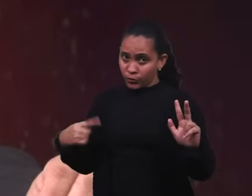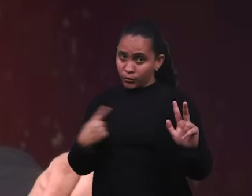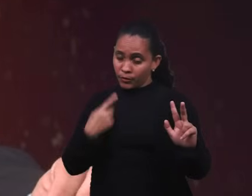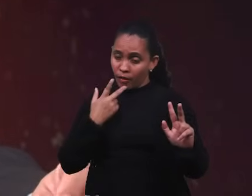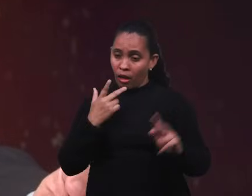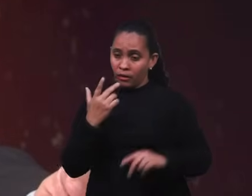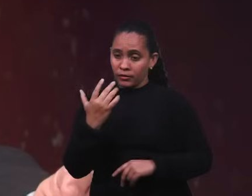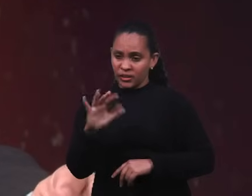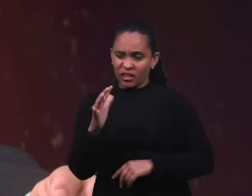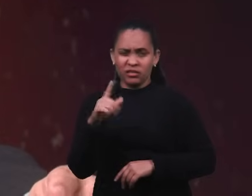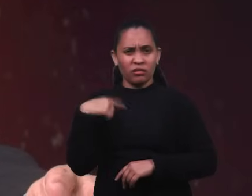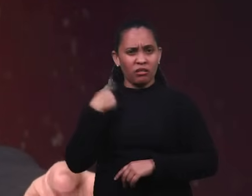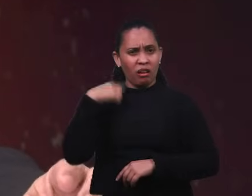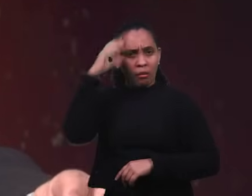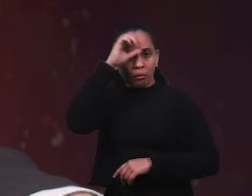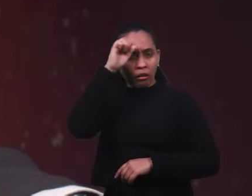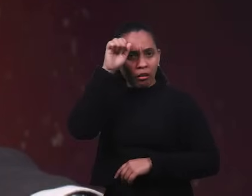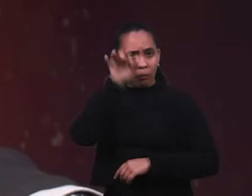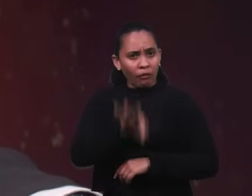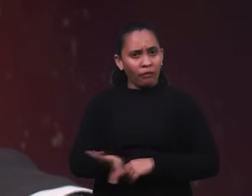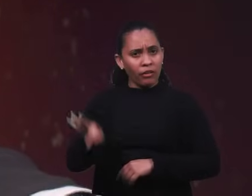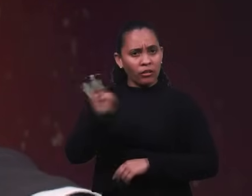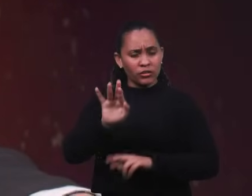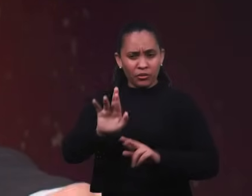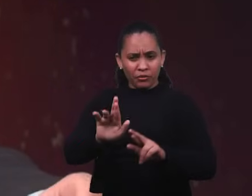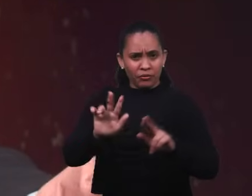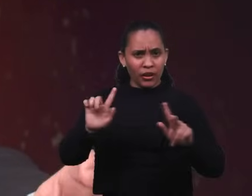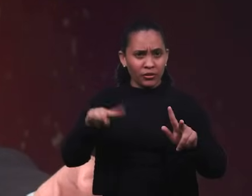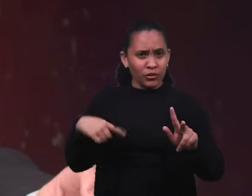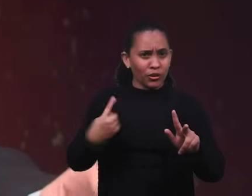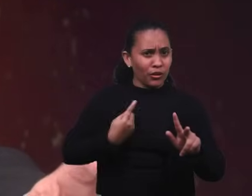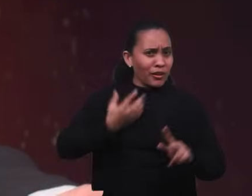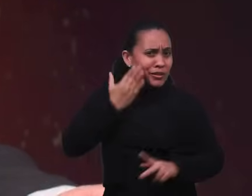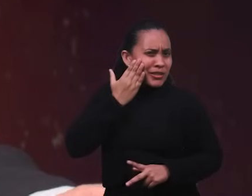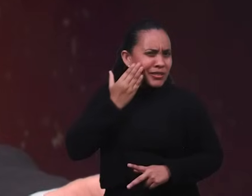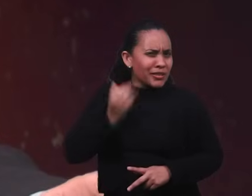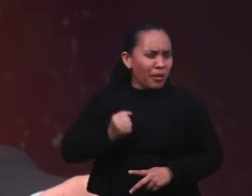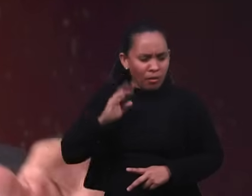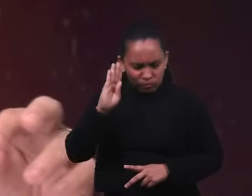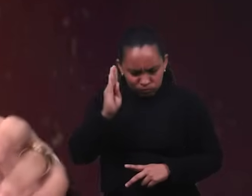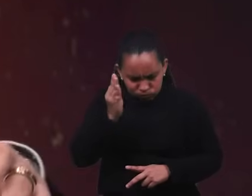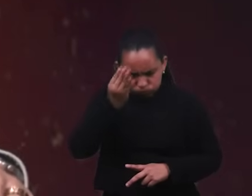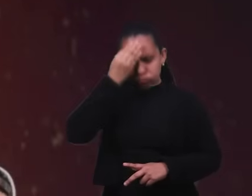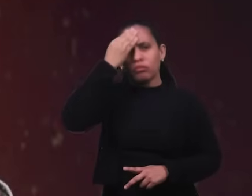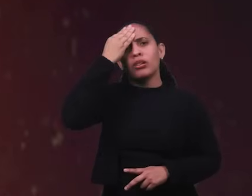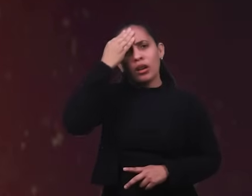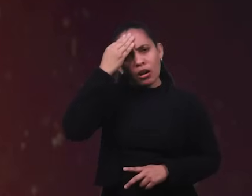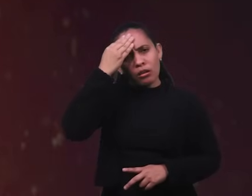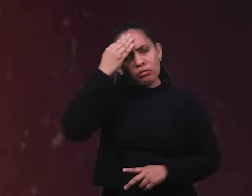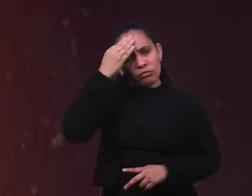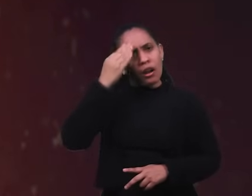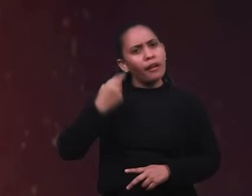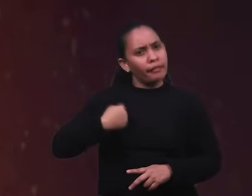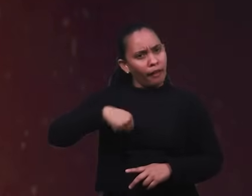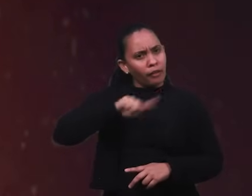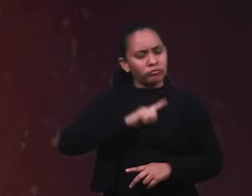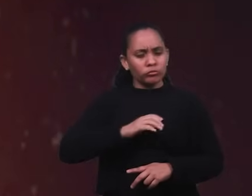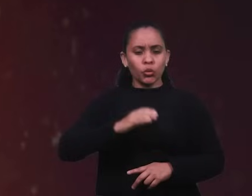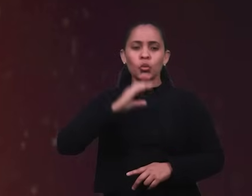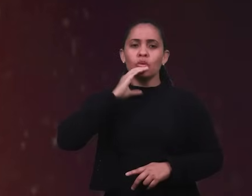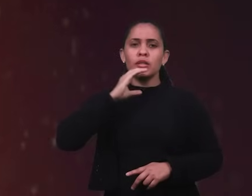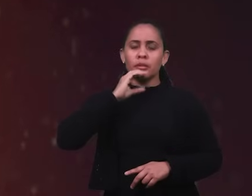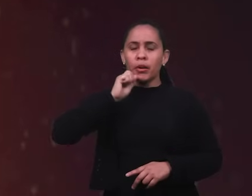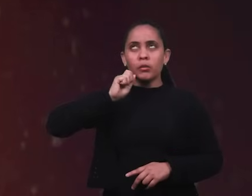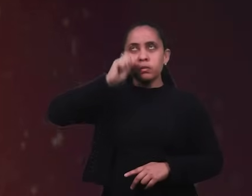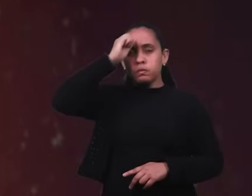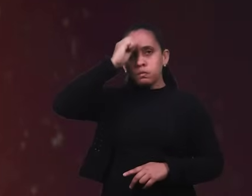falando aqui é a ciência, que é o fato de nós conhecermos aquilo que nós podemos memorizar, aquilo que nós podemos guardar de conhecimento.